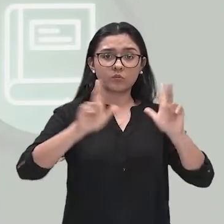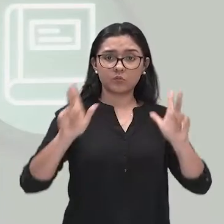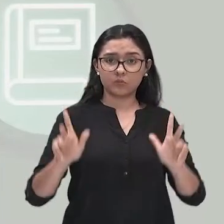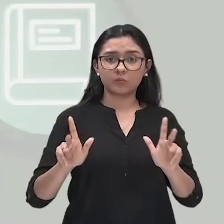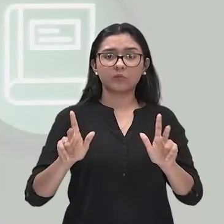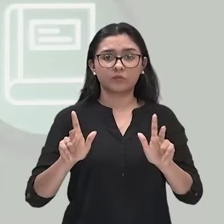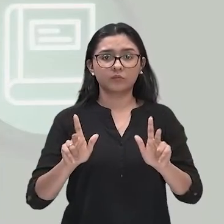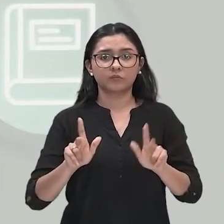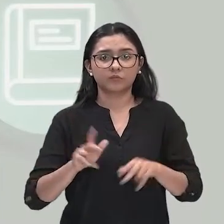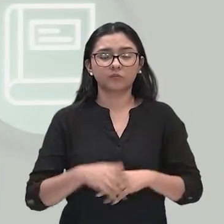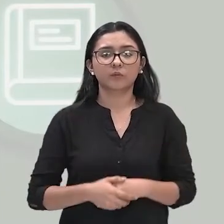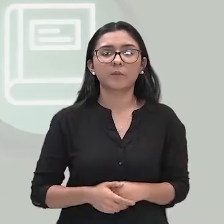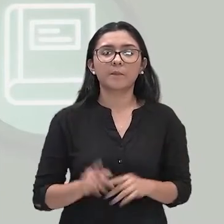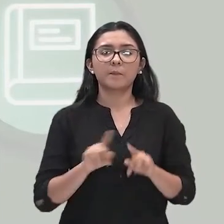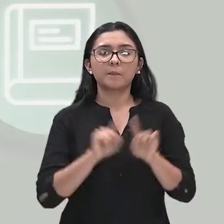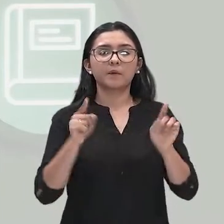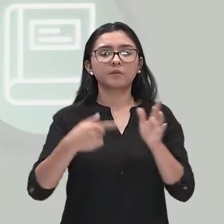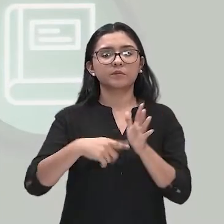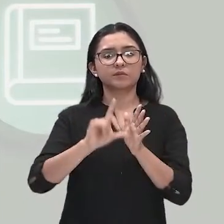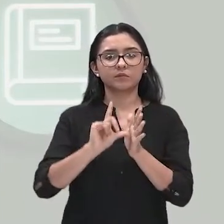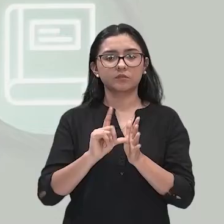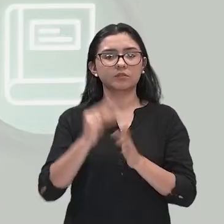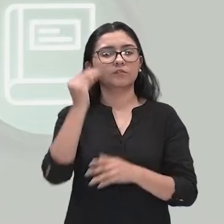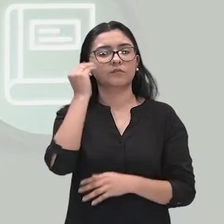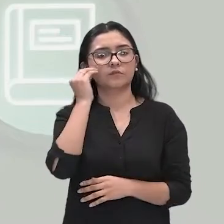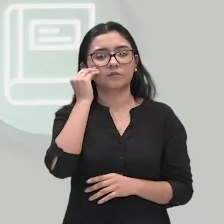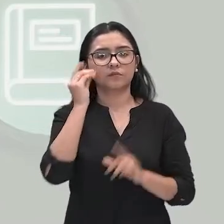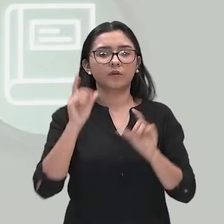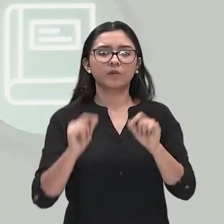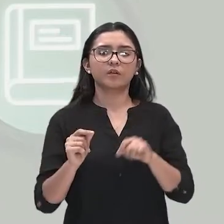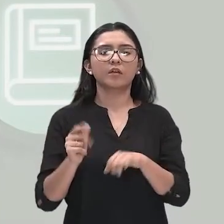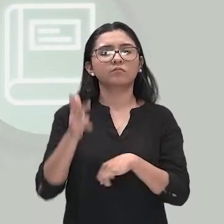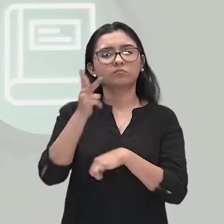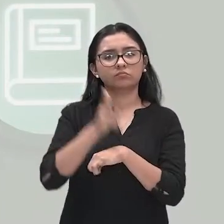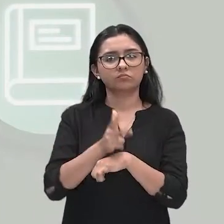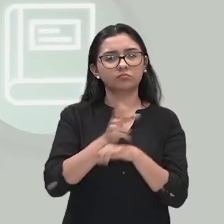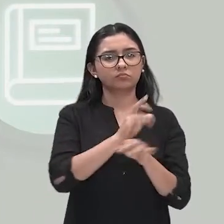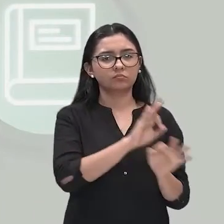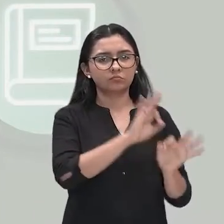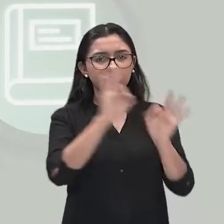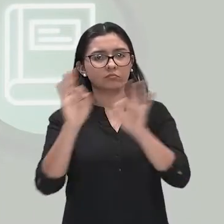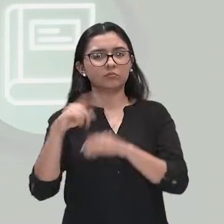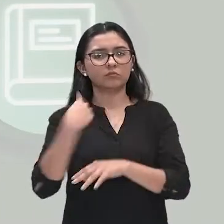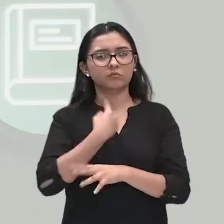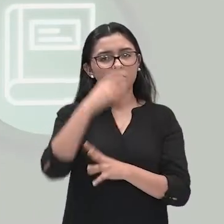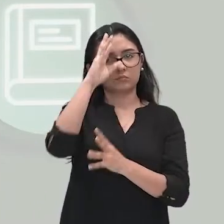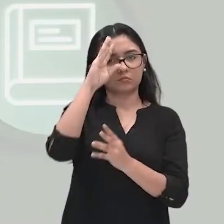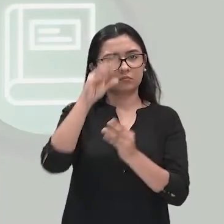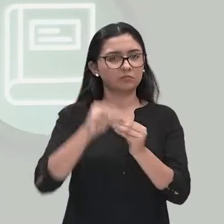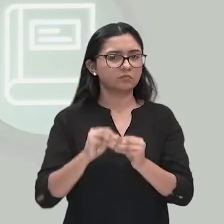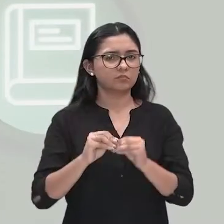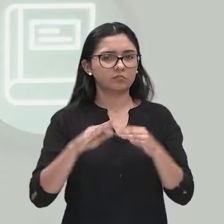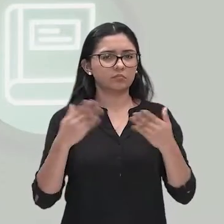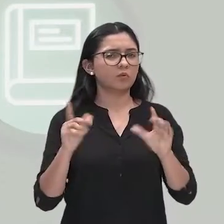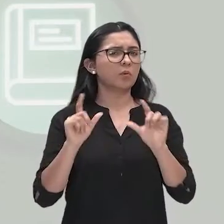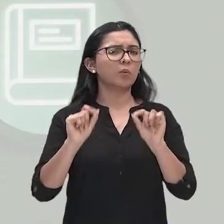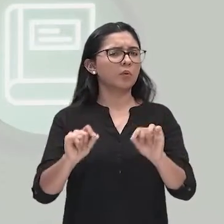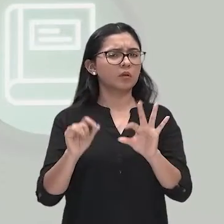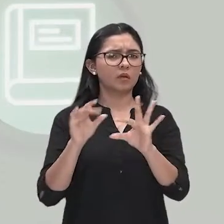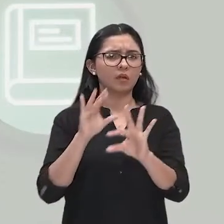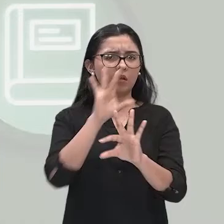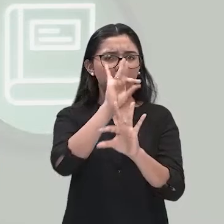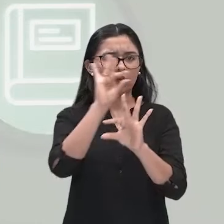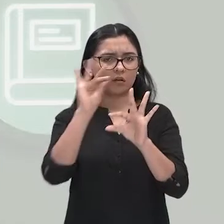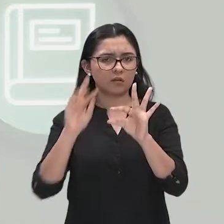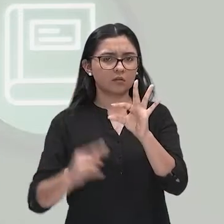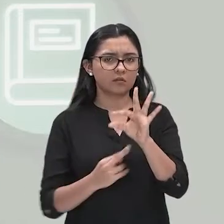não essencial, mas antes disso a gente vai ver uma animação para entender melhor o que seria esse aminoácido, A gente tem dois grupos,